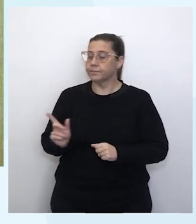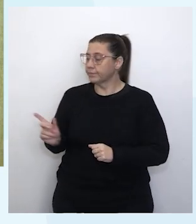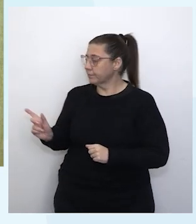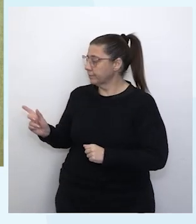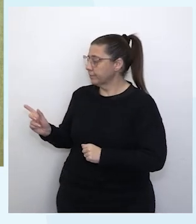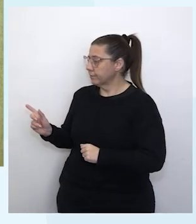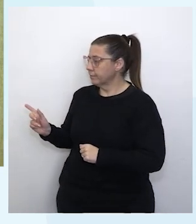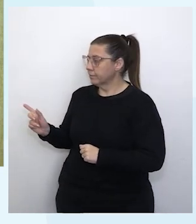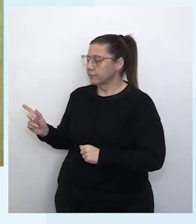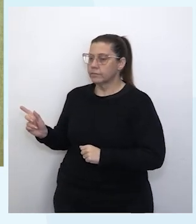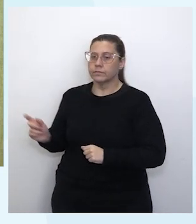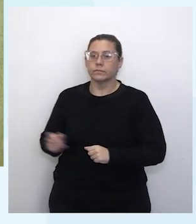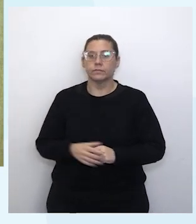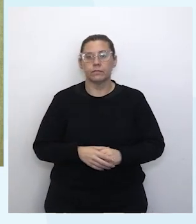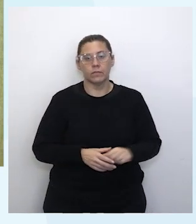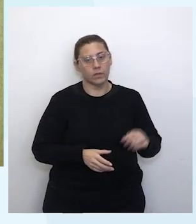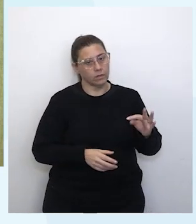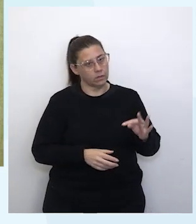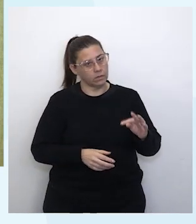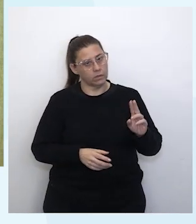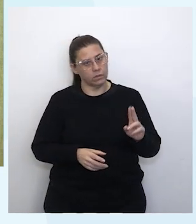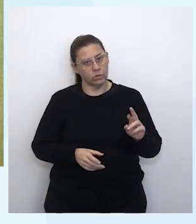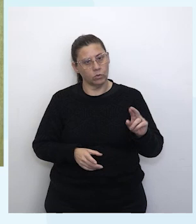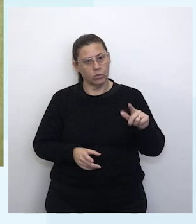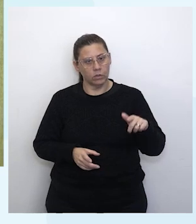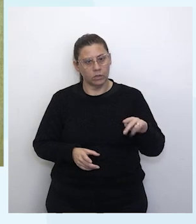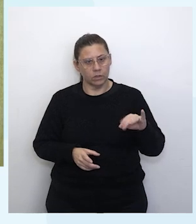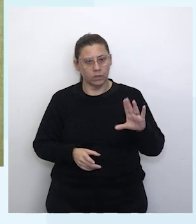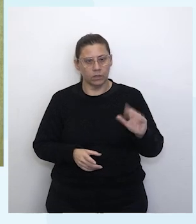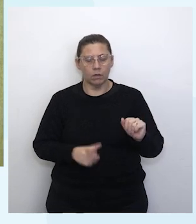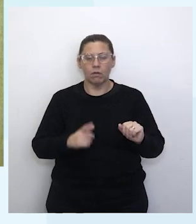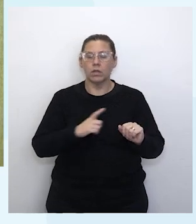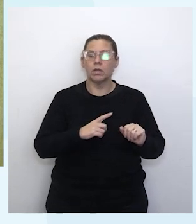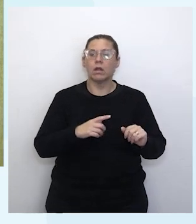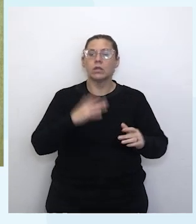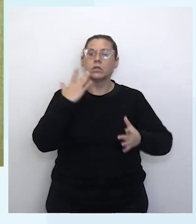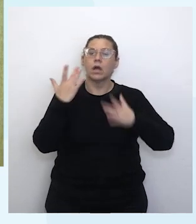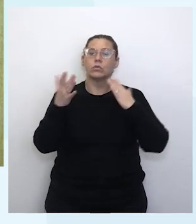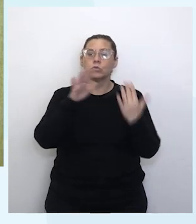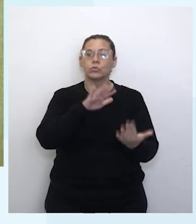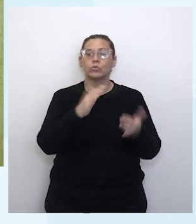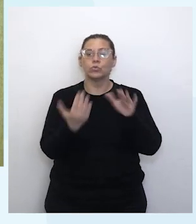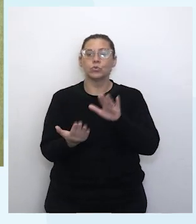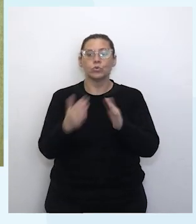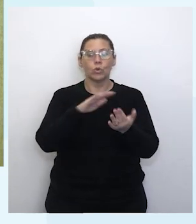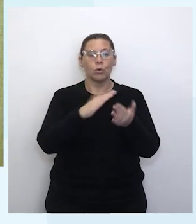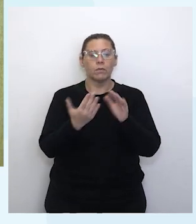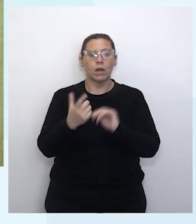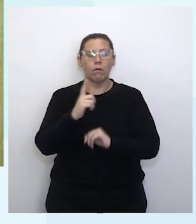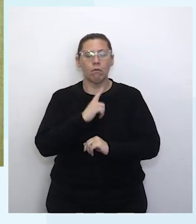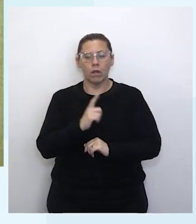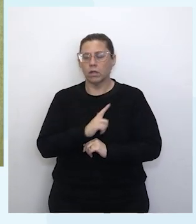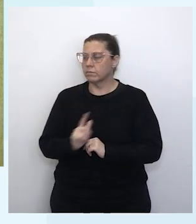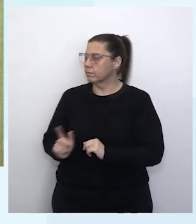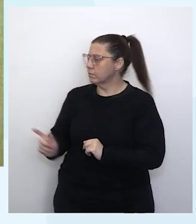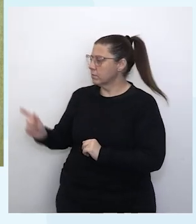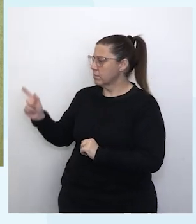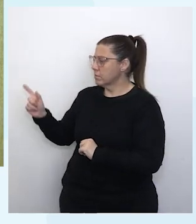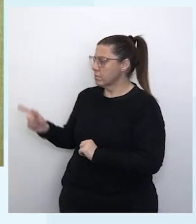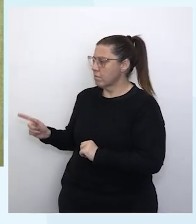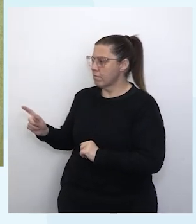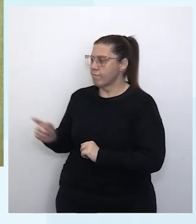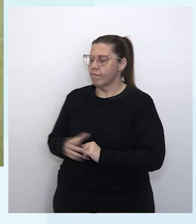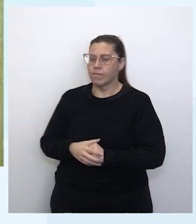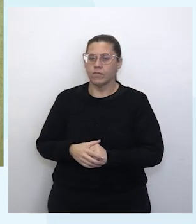Pérsia e na Turquia, na verdade é na Turquia, tá? O Teatro de Sombras de Caragoz. Então, gente, além da peça teatral, né,